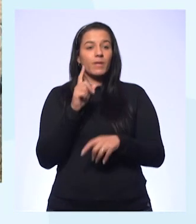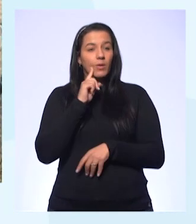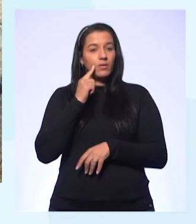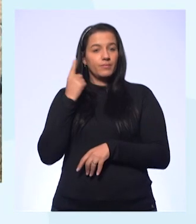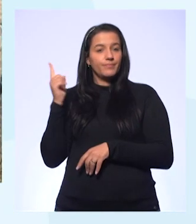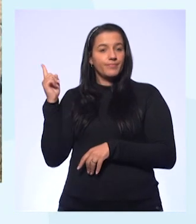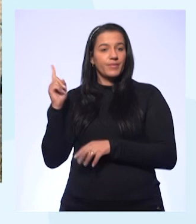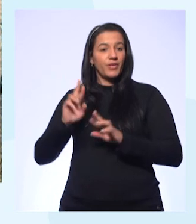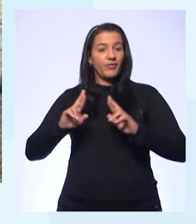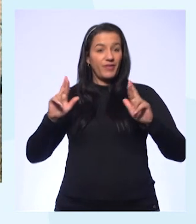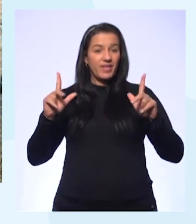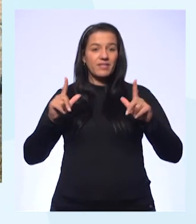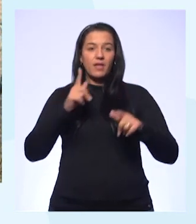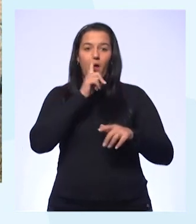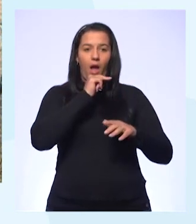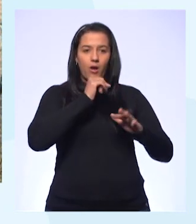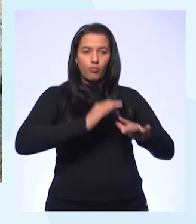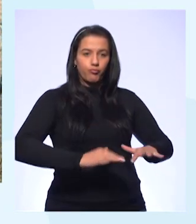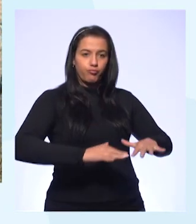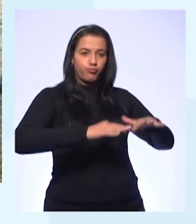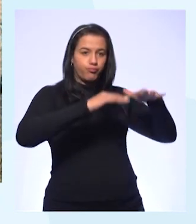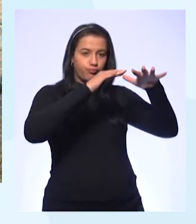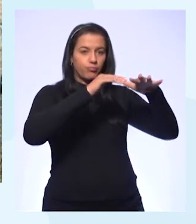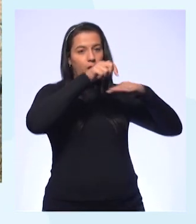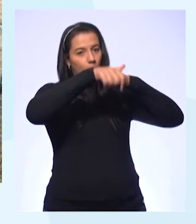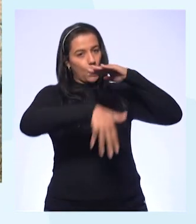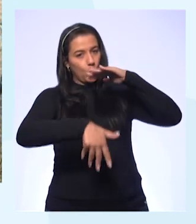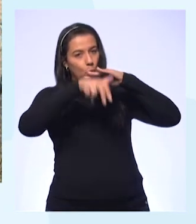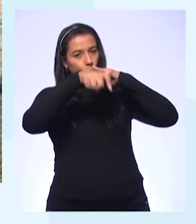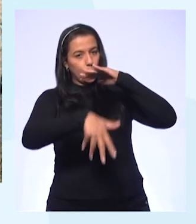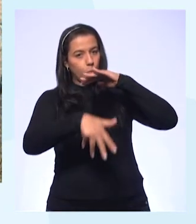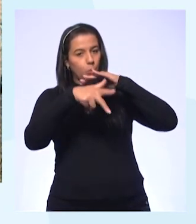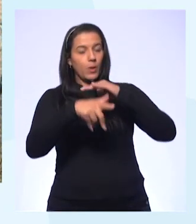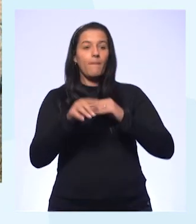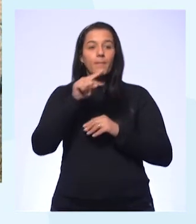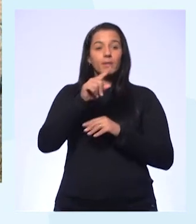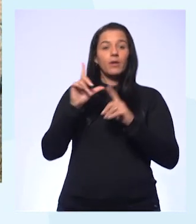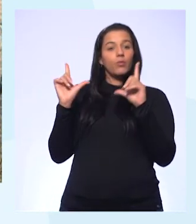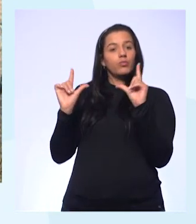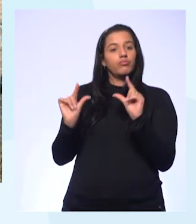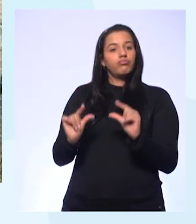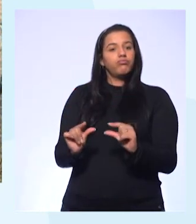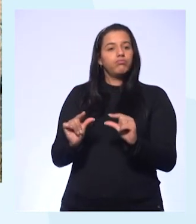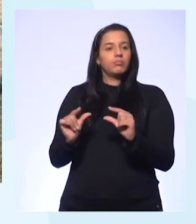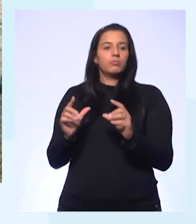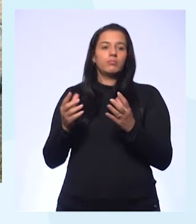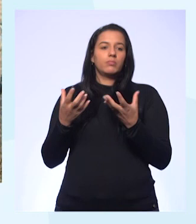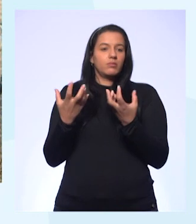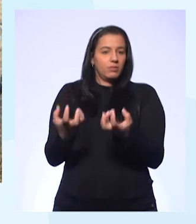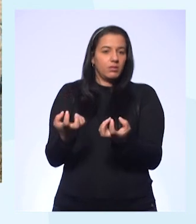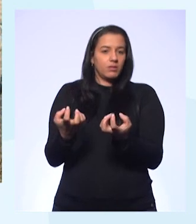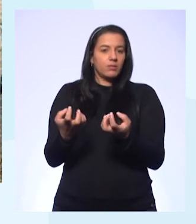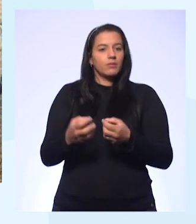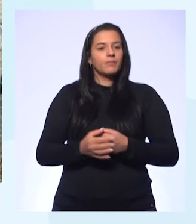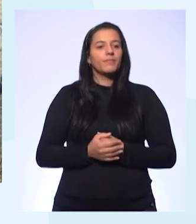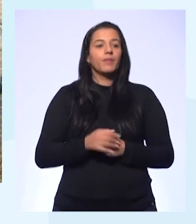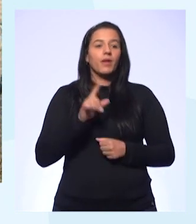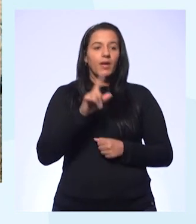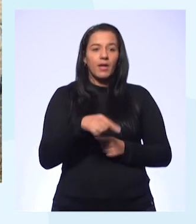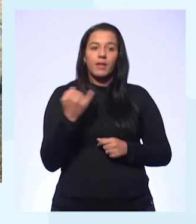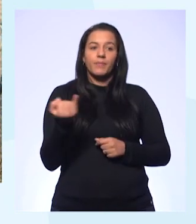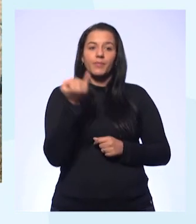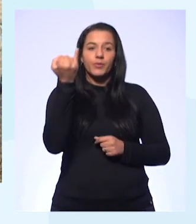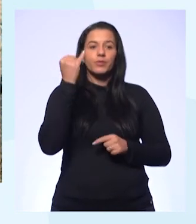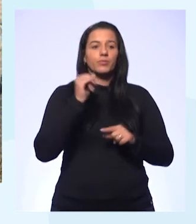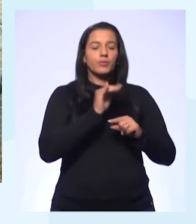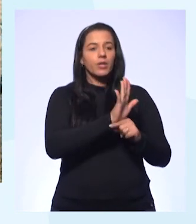de cheia e a época de seca, né, nessa catarata aí. E ela é de suma importância, porque ela acaba abastecendo